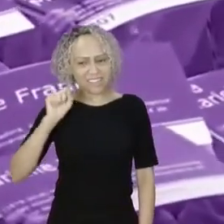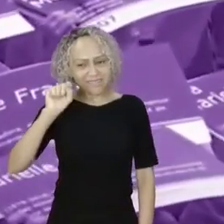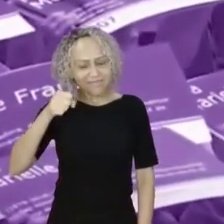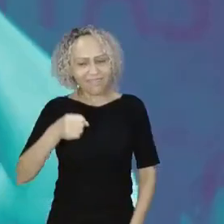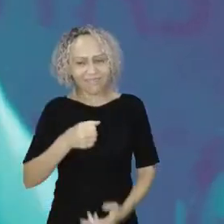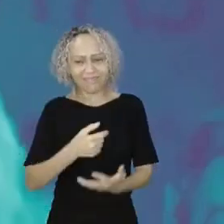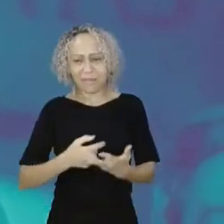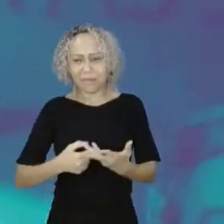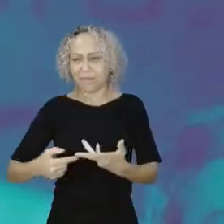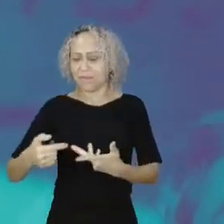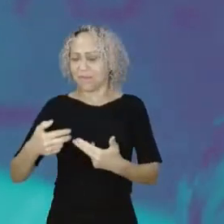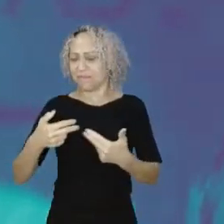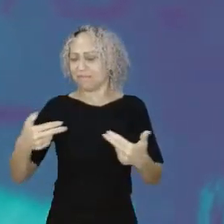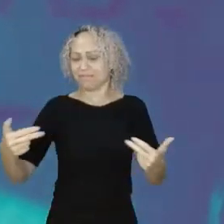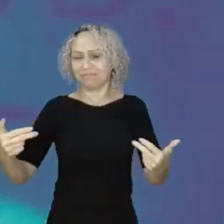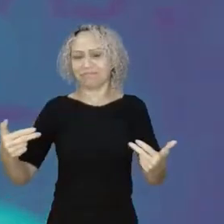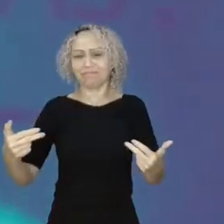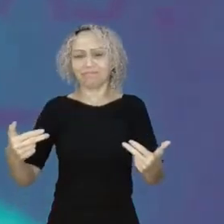acontecer.